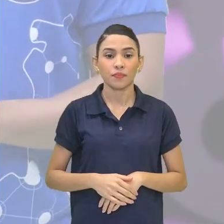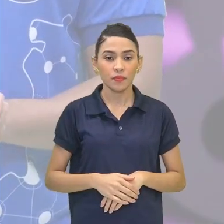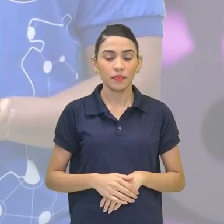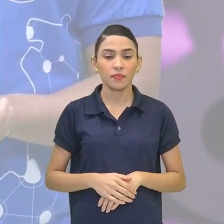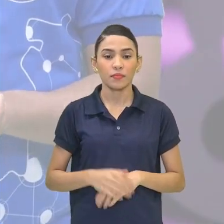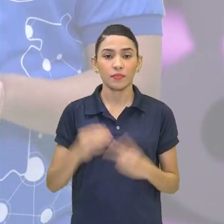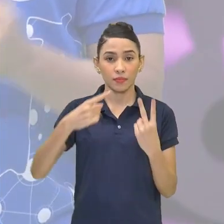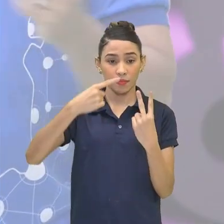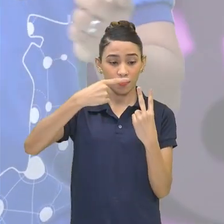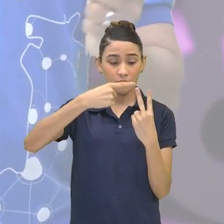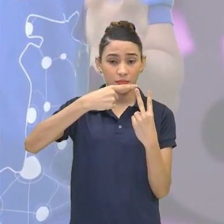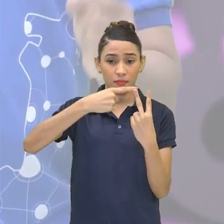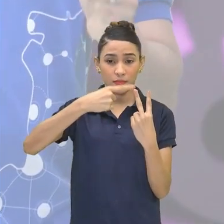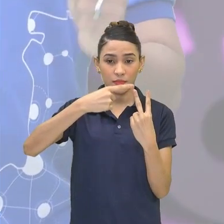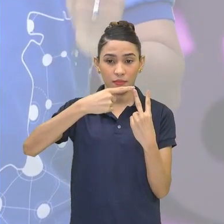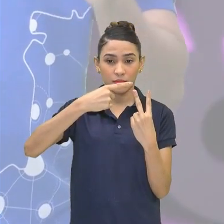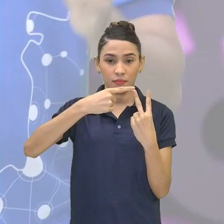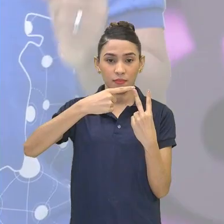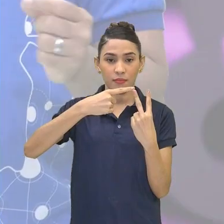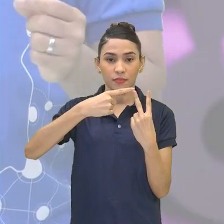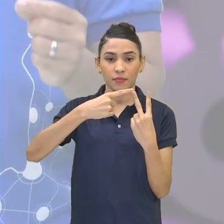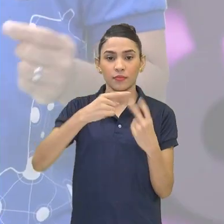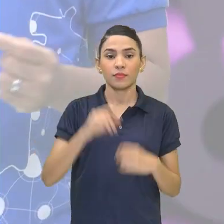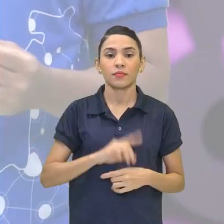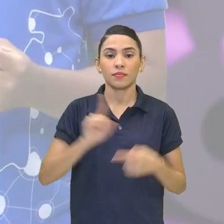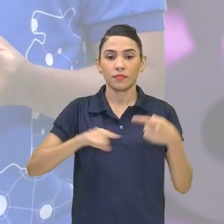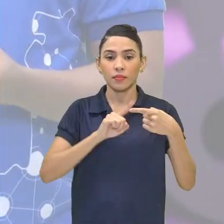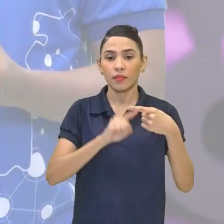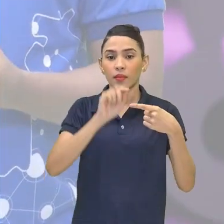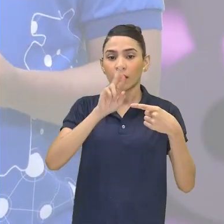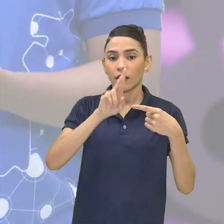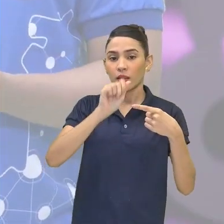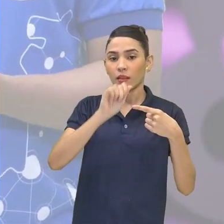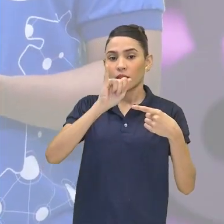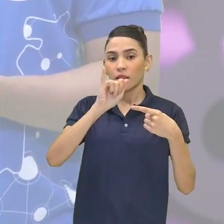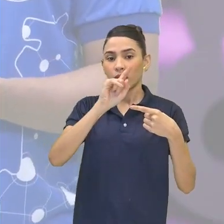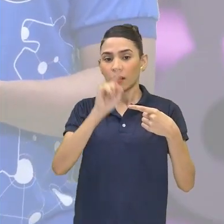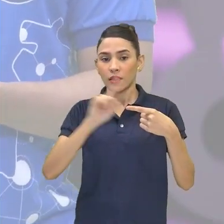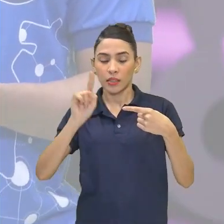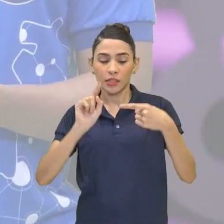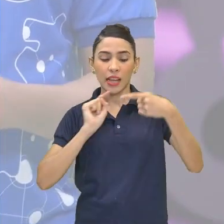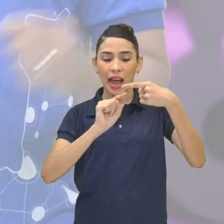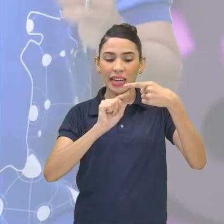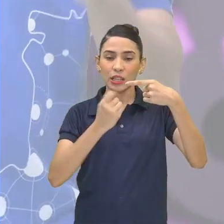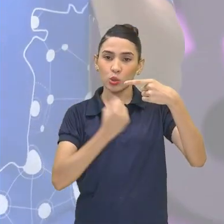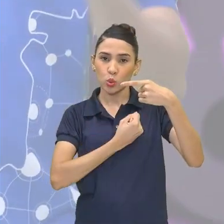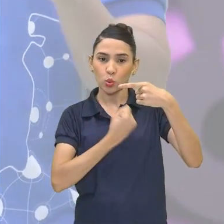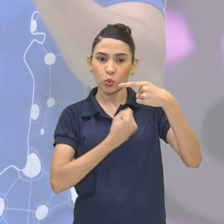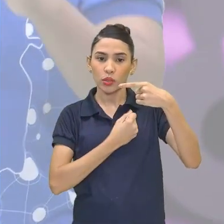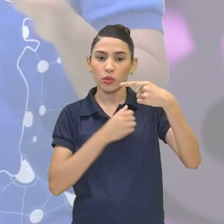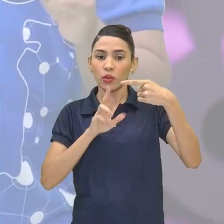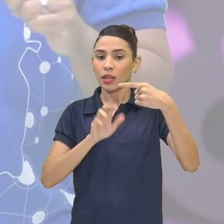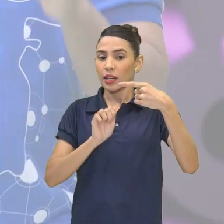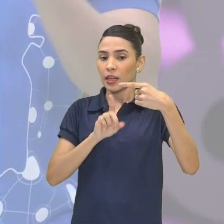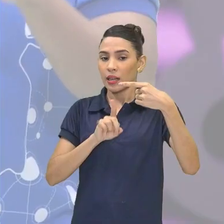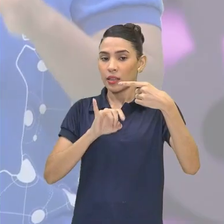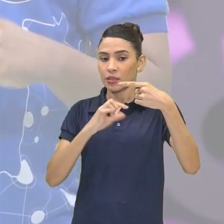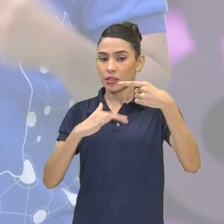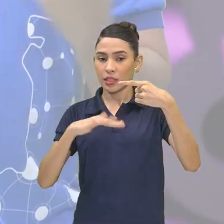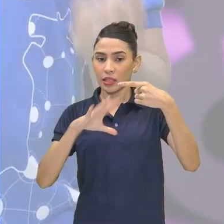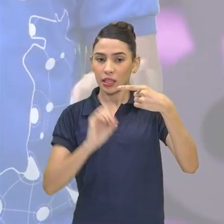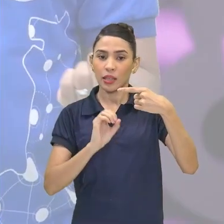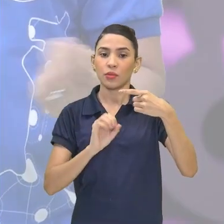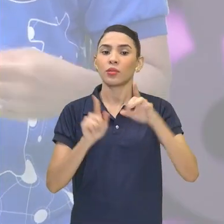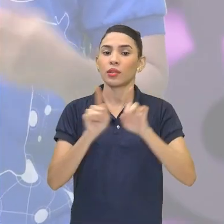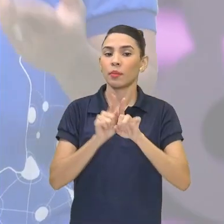da radiciação, né? Tenho a raiz, o número que está dentro, que é o radicando, o radical, que é essa